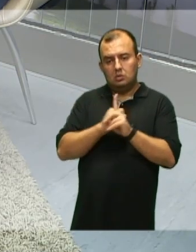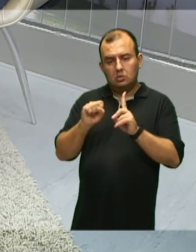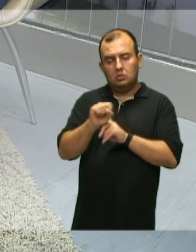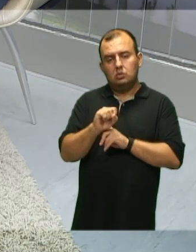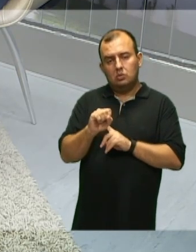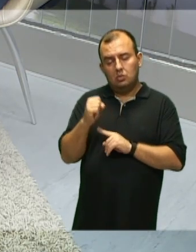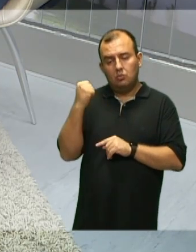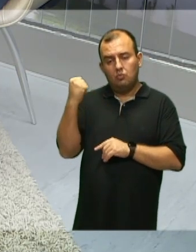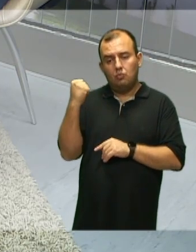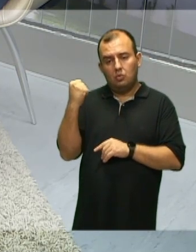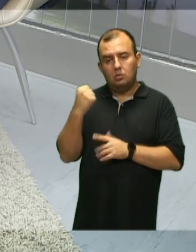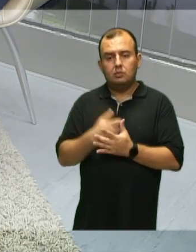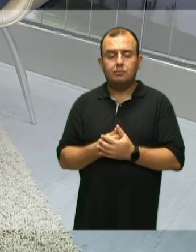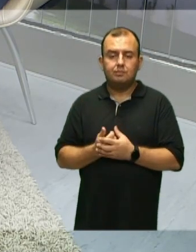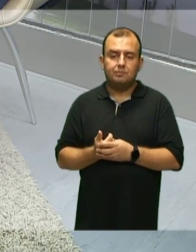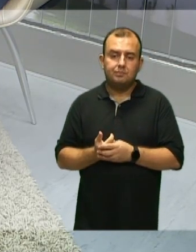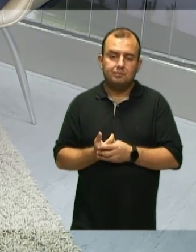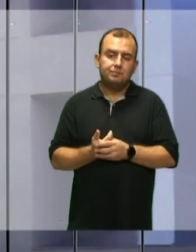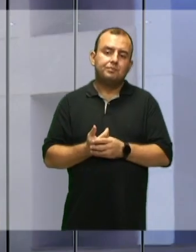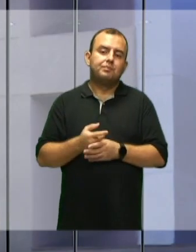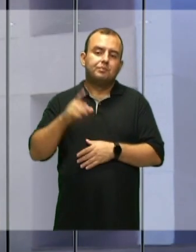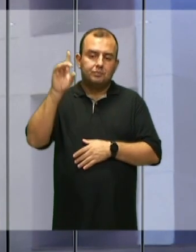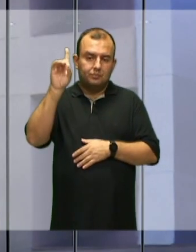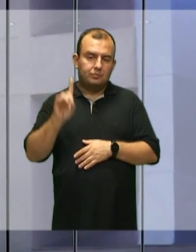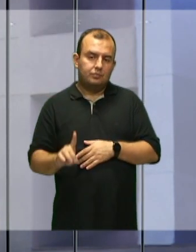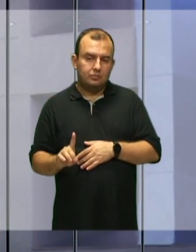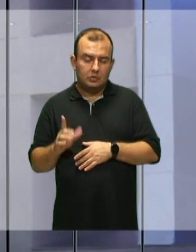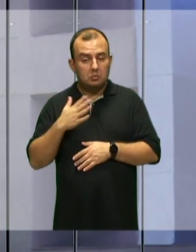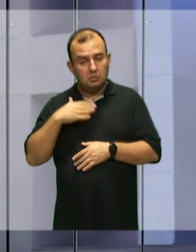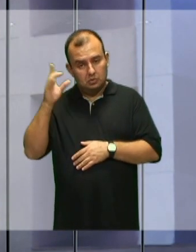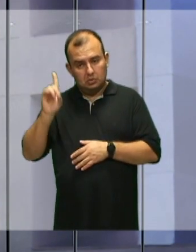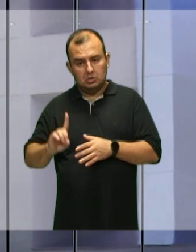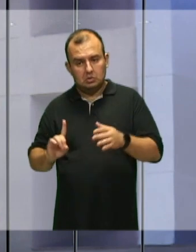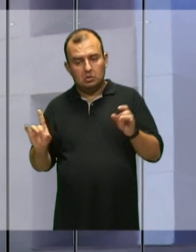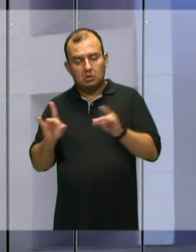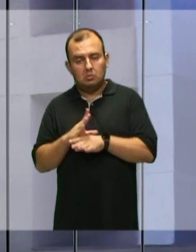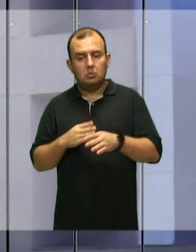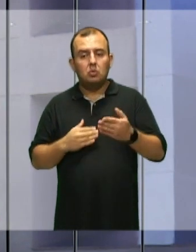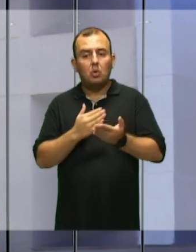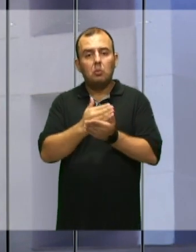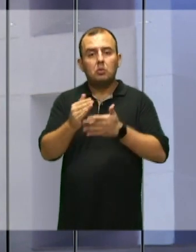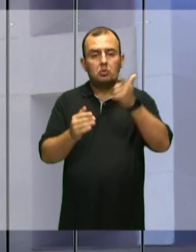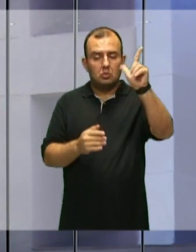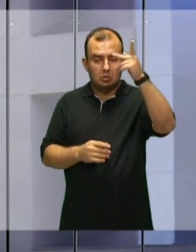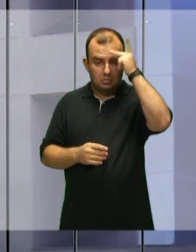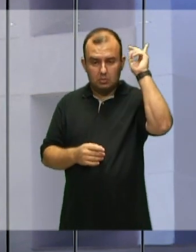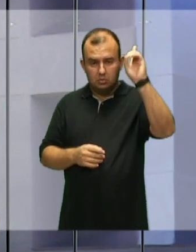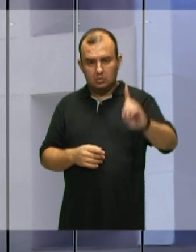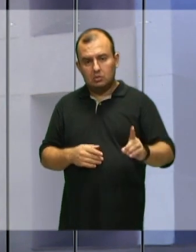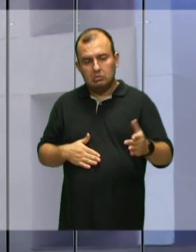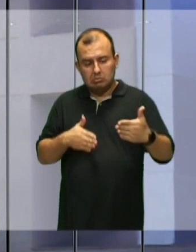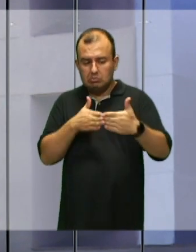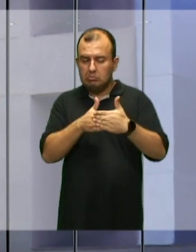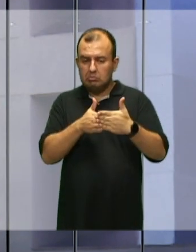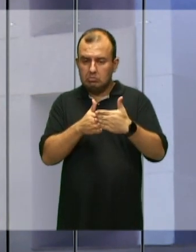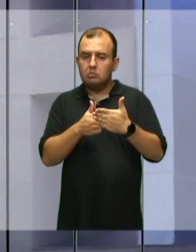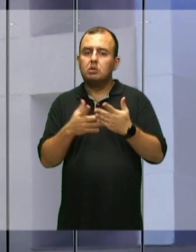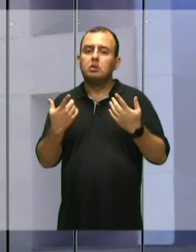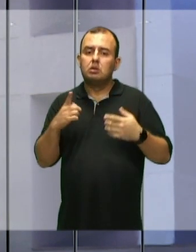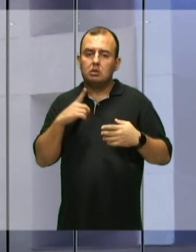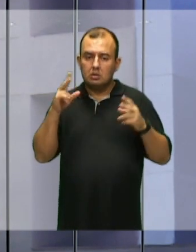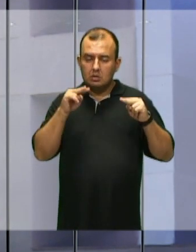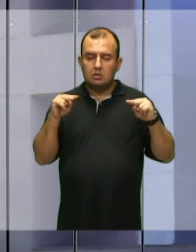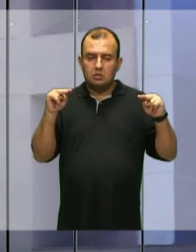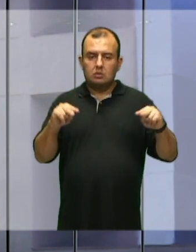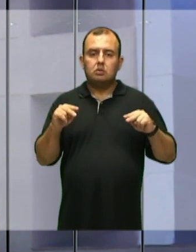extrema Uhum é o direito termina o meu direito termina quando começa o do outro né E é isso que a gente tem feito e tem visto na